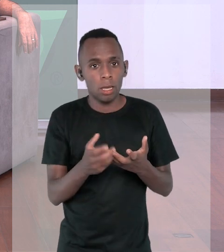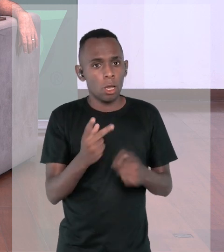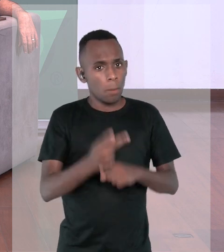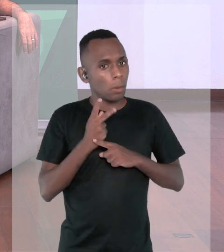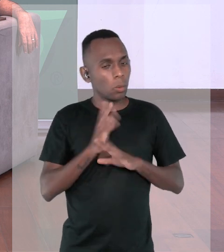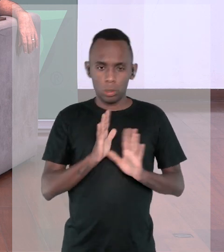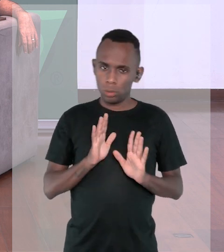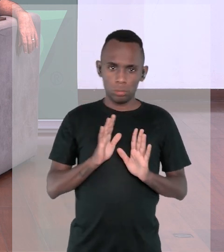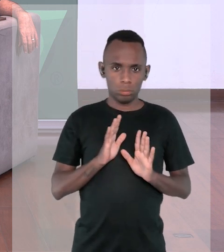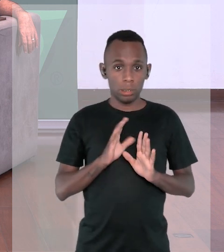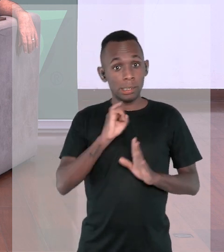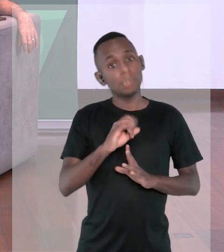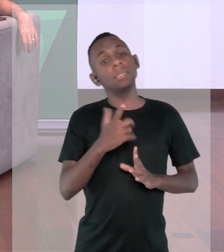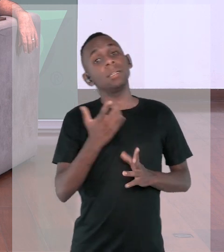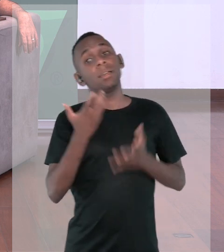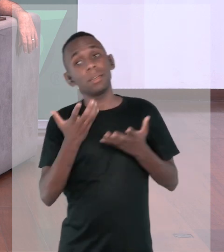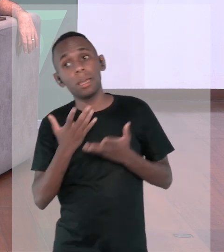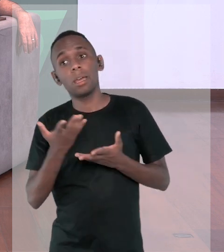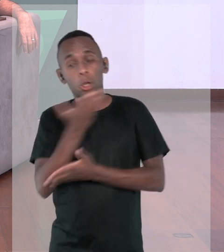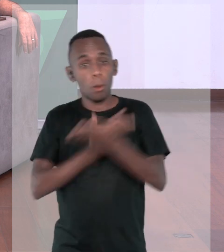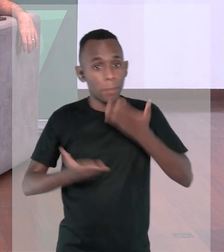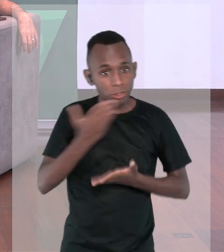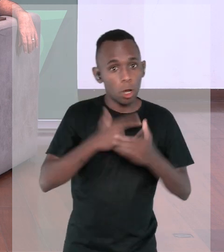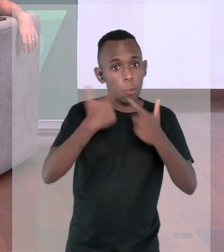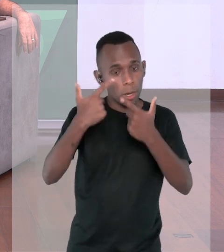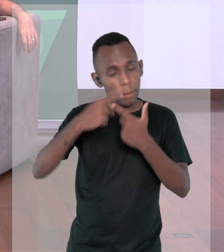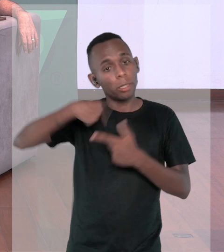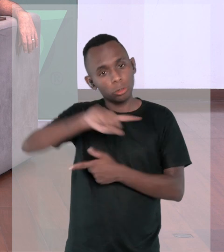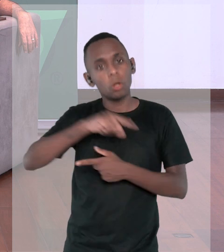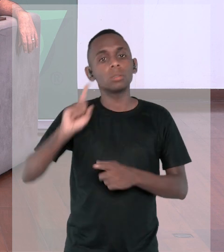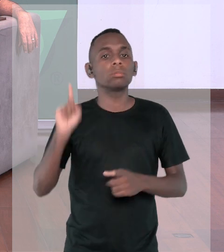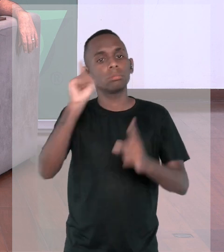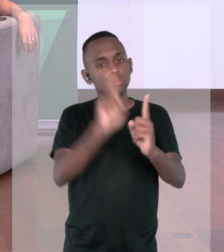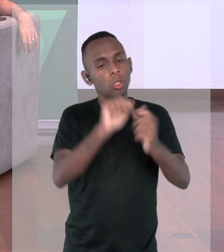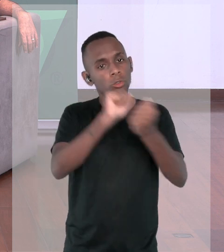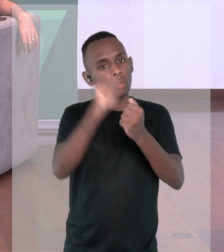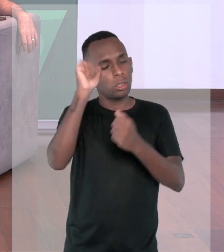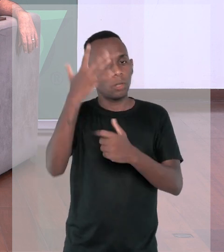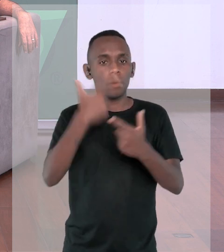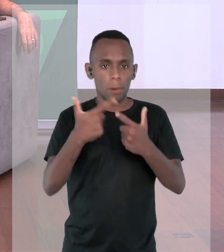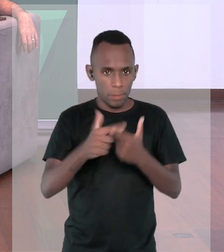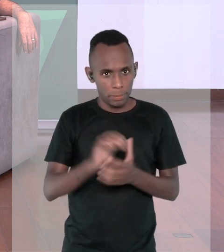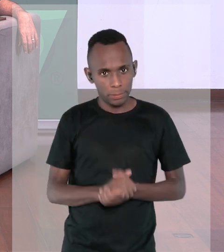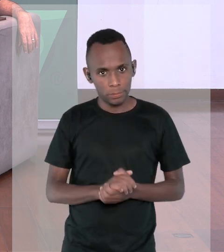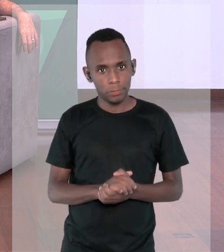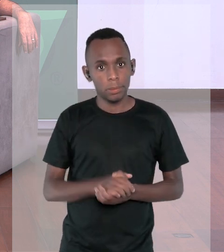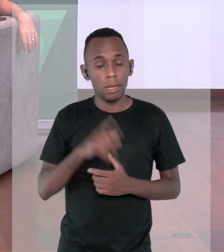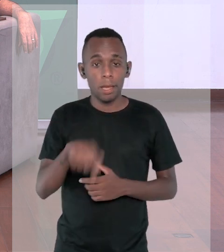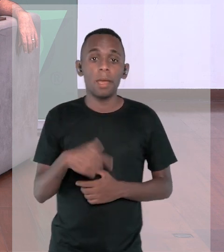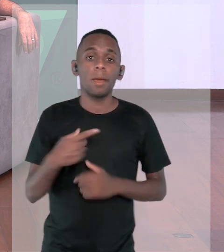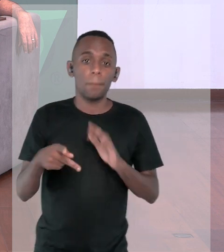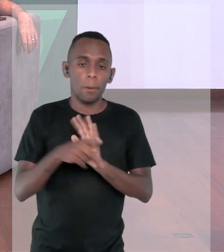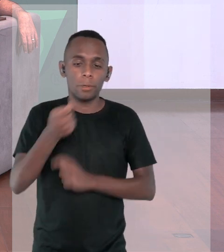procura a gente não. Agora, se você quiser compartilhar um problema com a gente chega na solução juntos. Então, essa é a